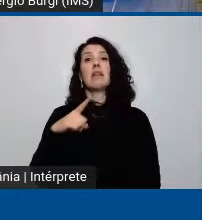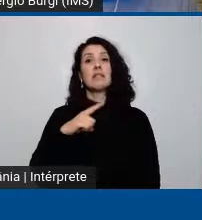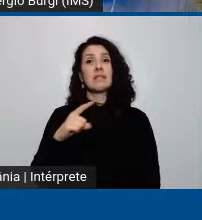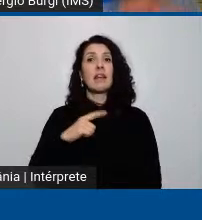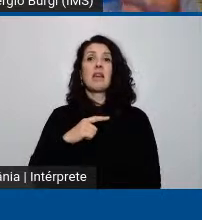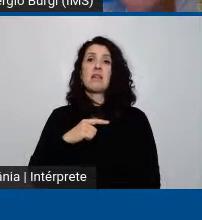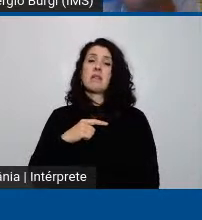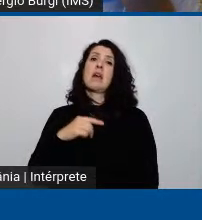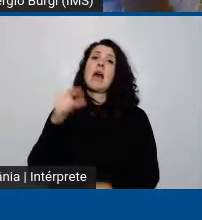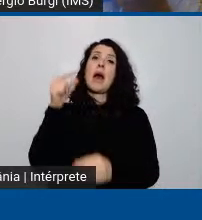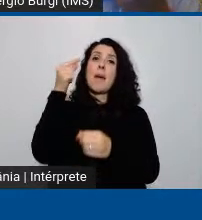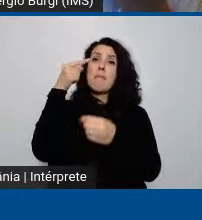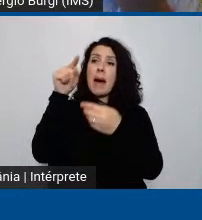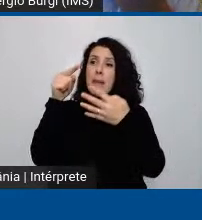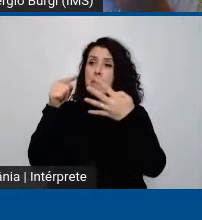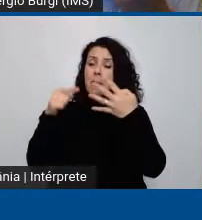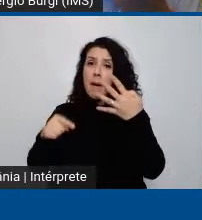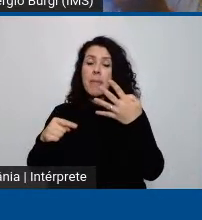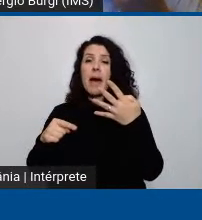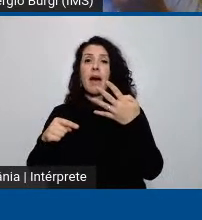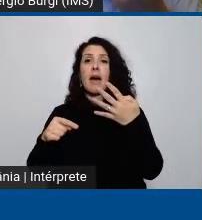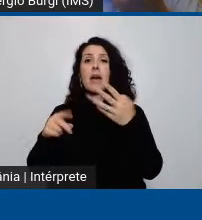das mudanças que a fotografia